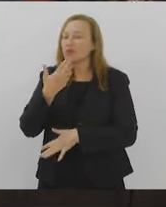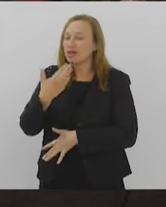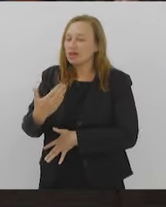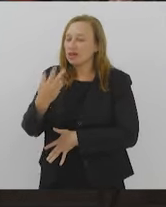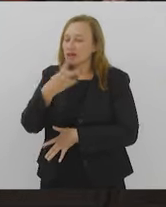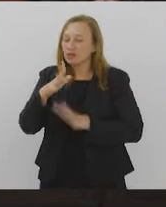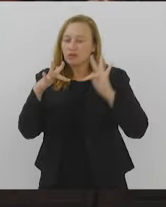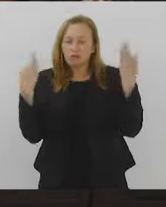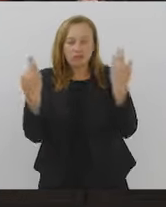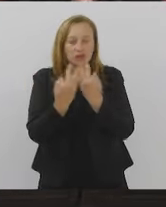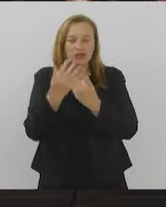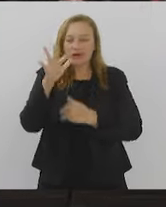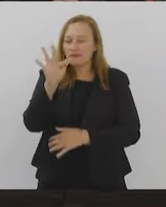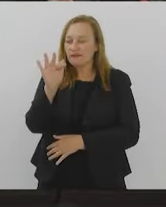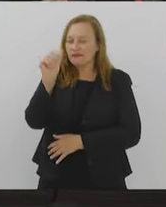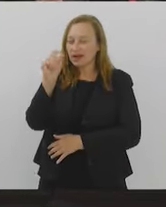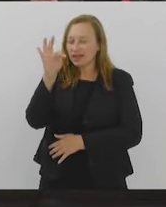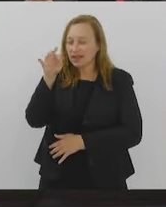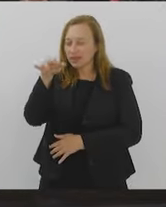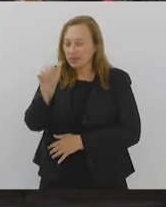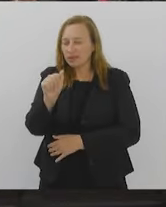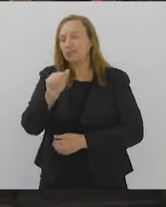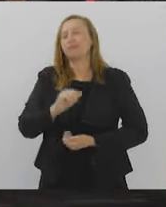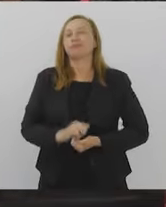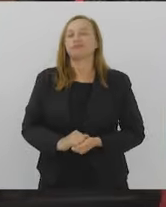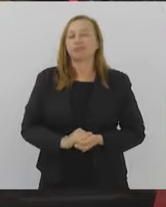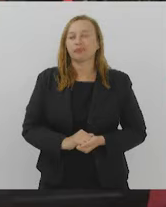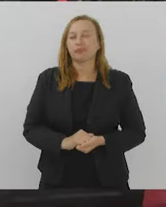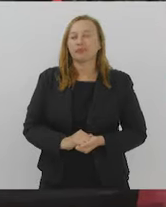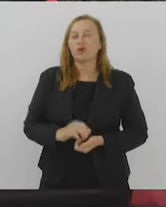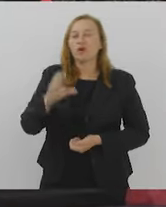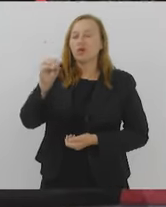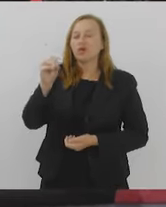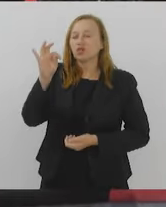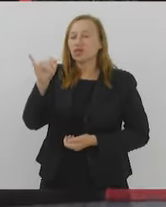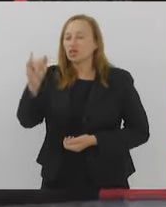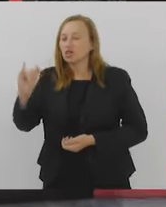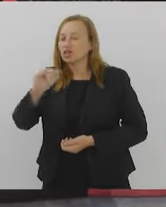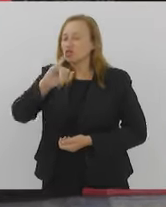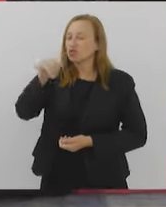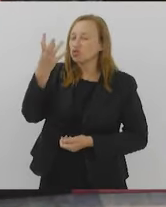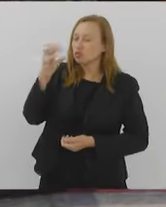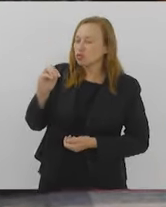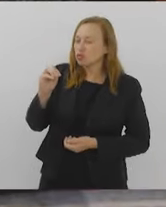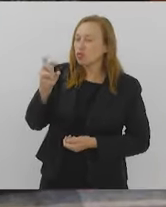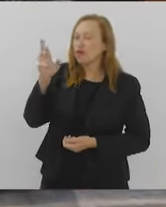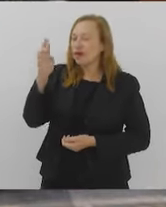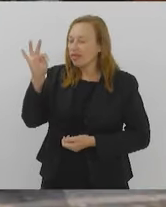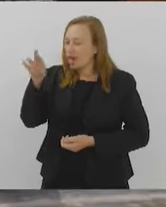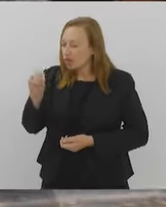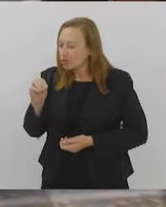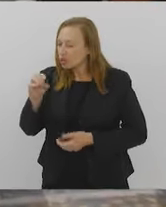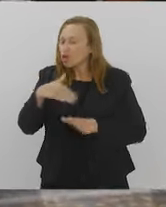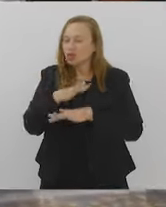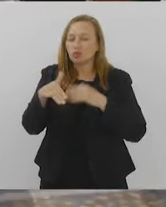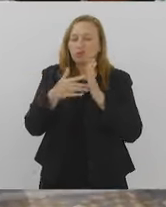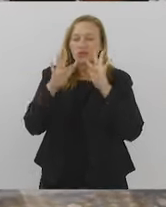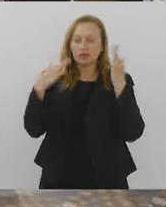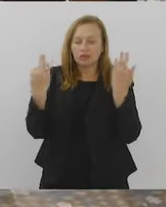família, a Fátima, o Otone Júnior, o Renato e toda a